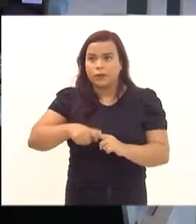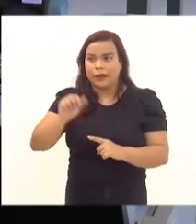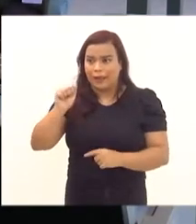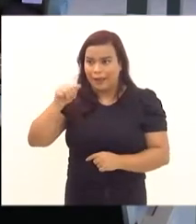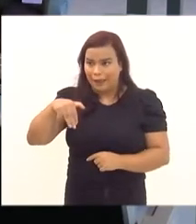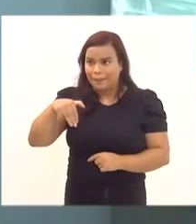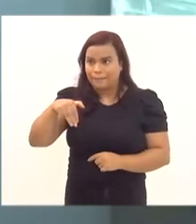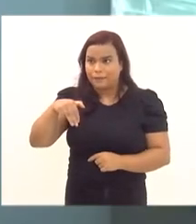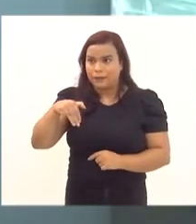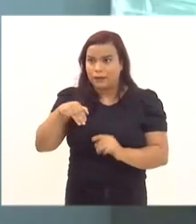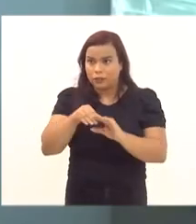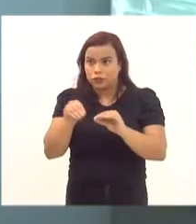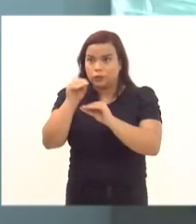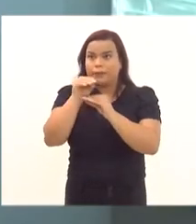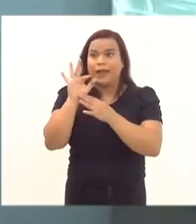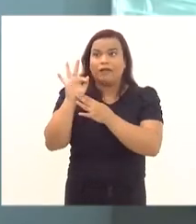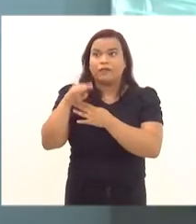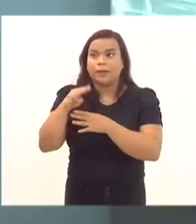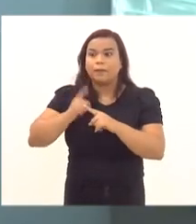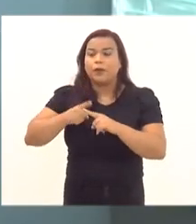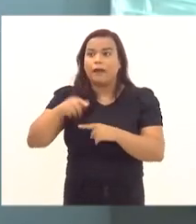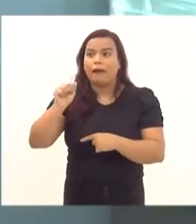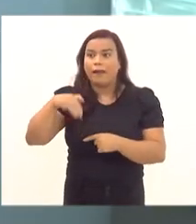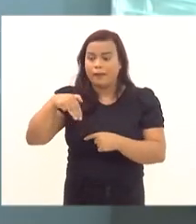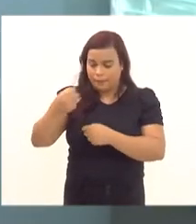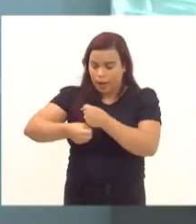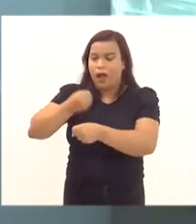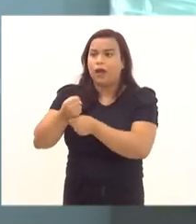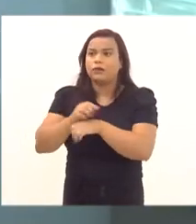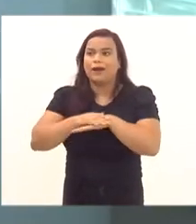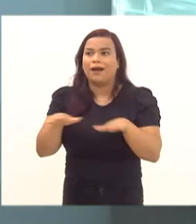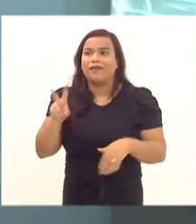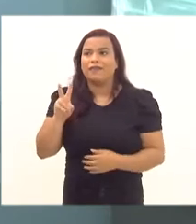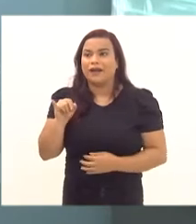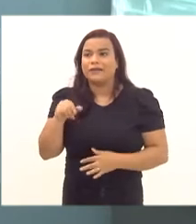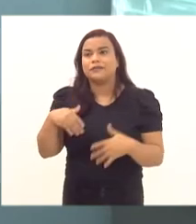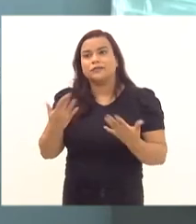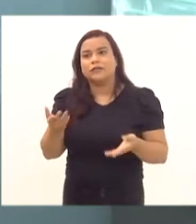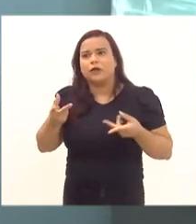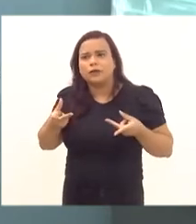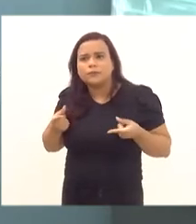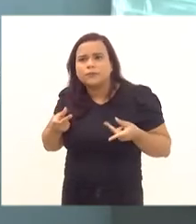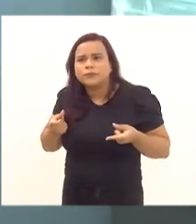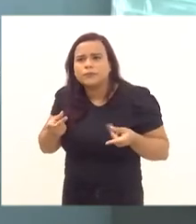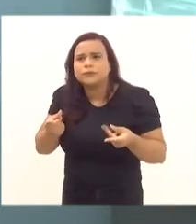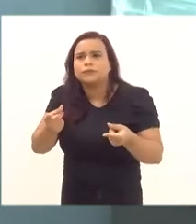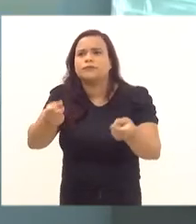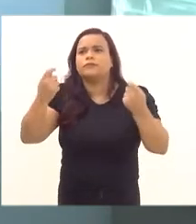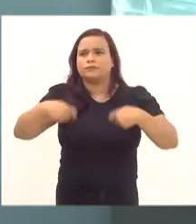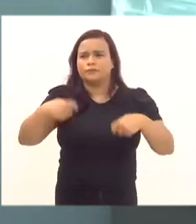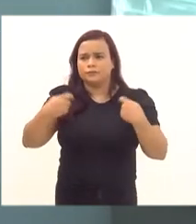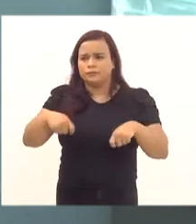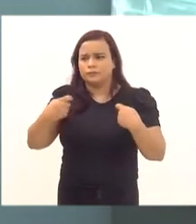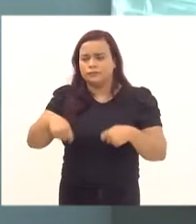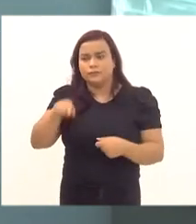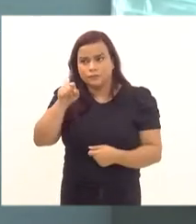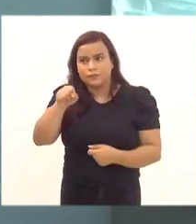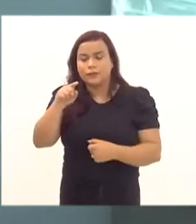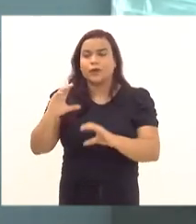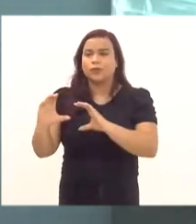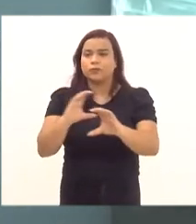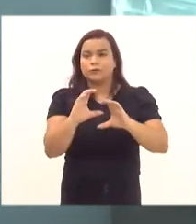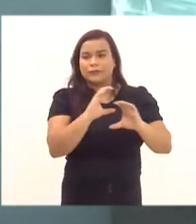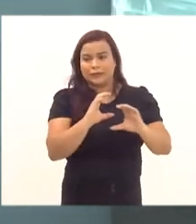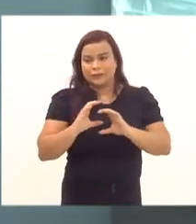vamos dar perpetuidade a esse meio de comunicação